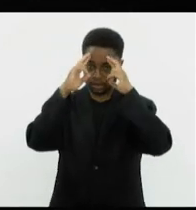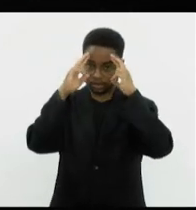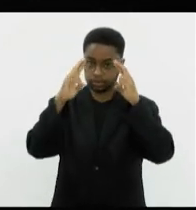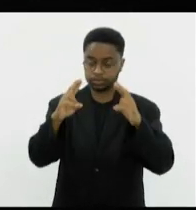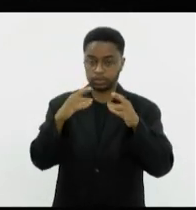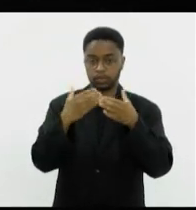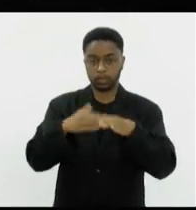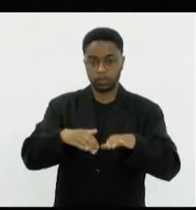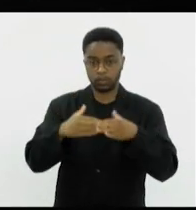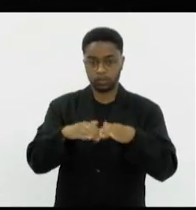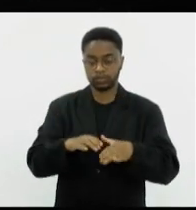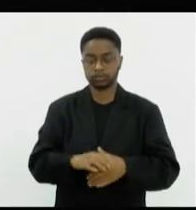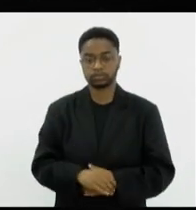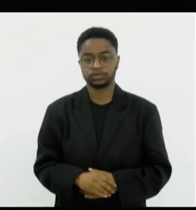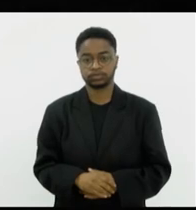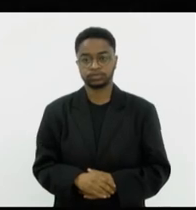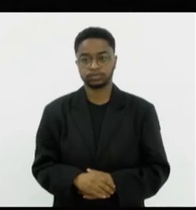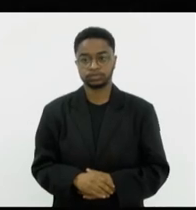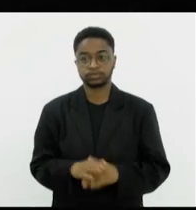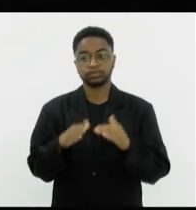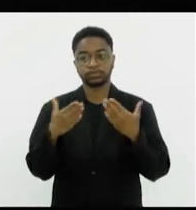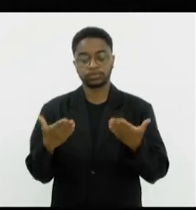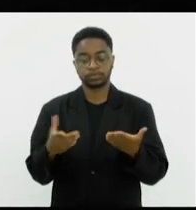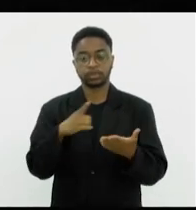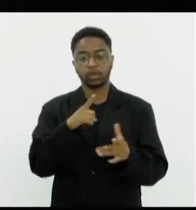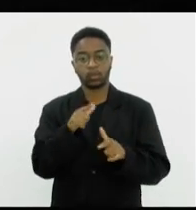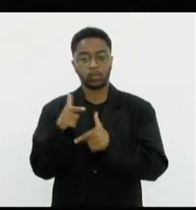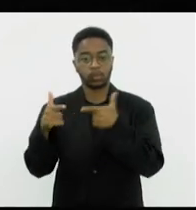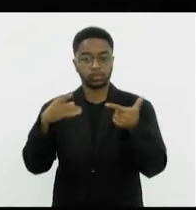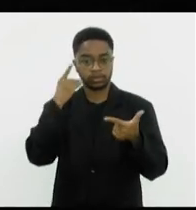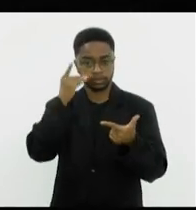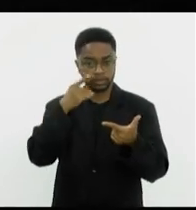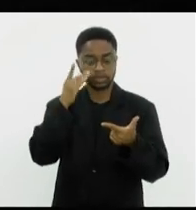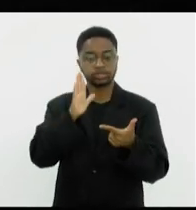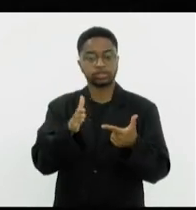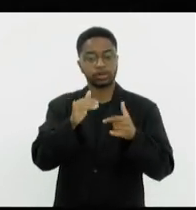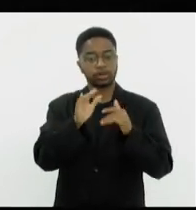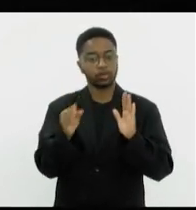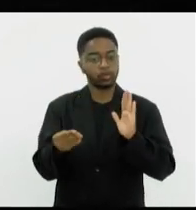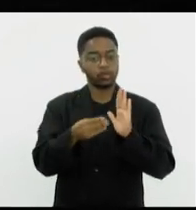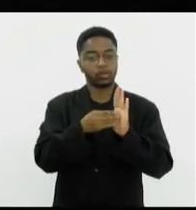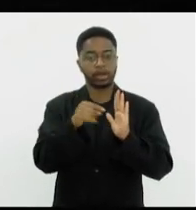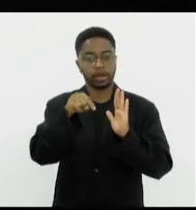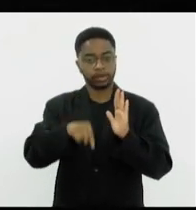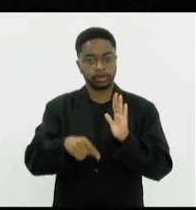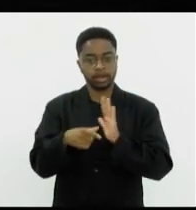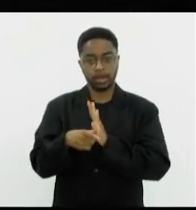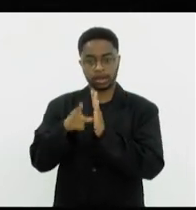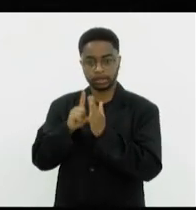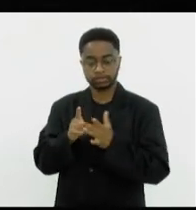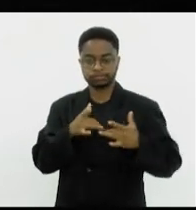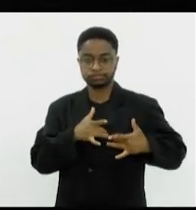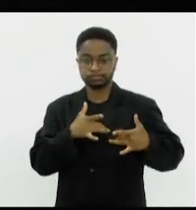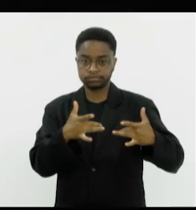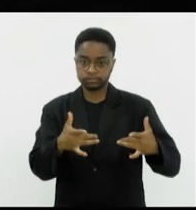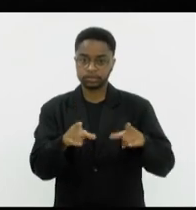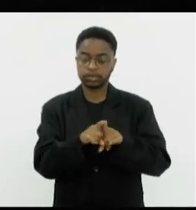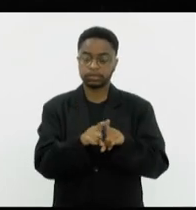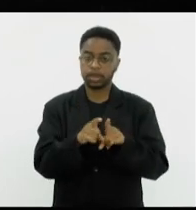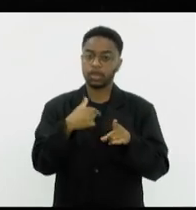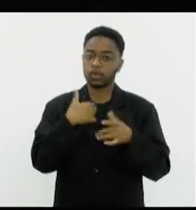ao concurso público. Então, outros deputados e deputadas já manifestaram aqui anteriormente sua solidariedade, eu também